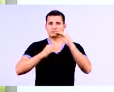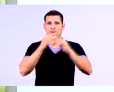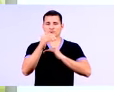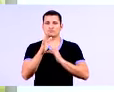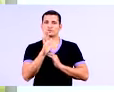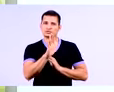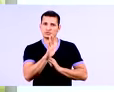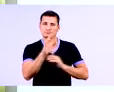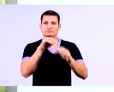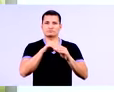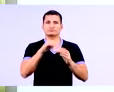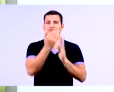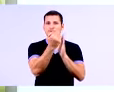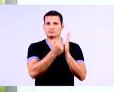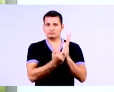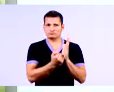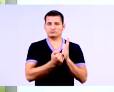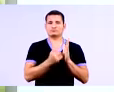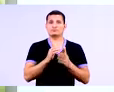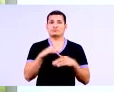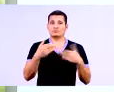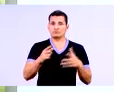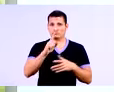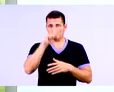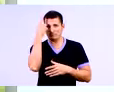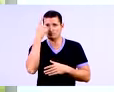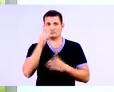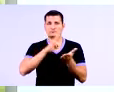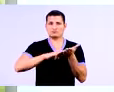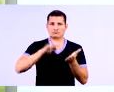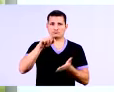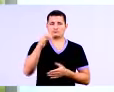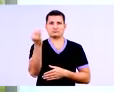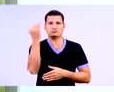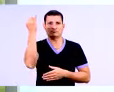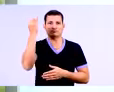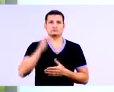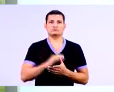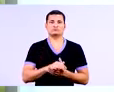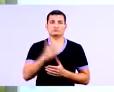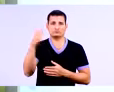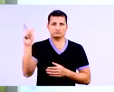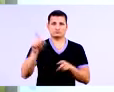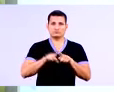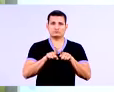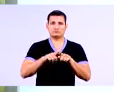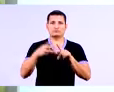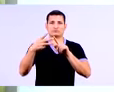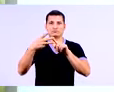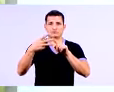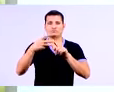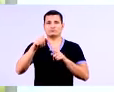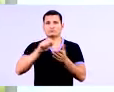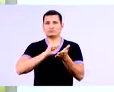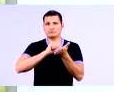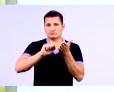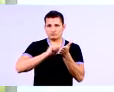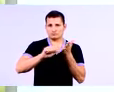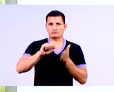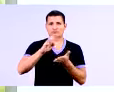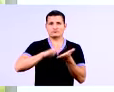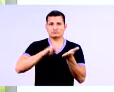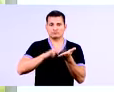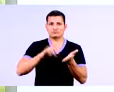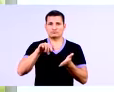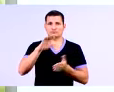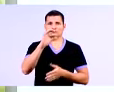do programa. Então, a criação do método é importante. O outro item é escrever o método, que é a